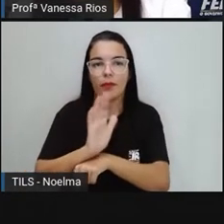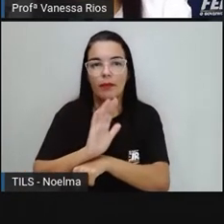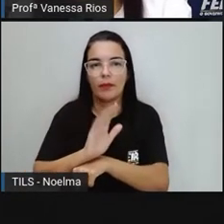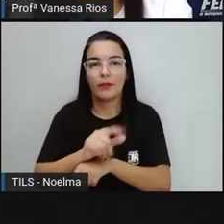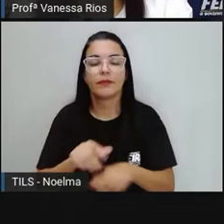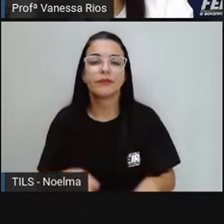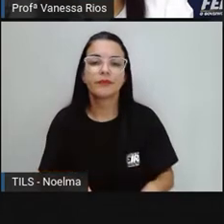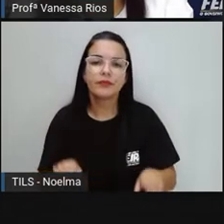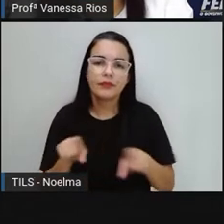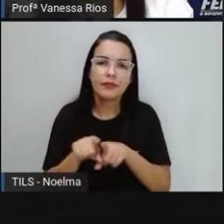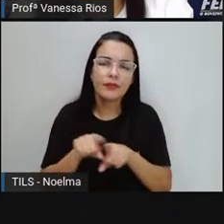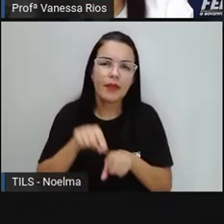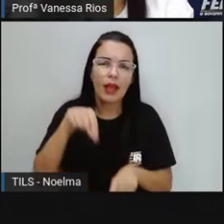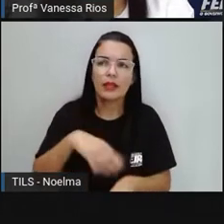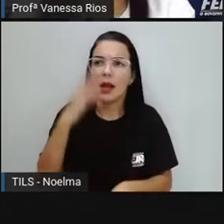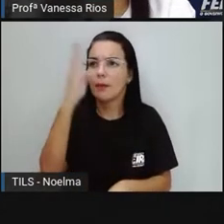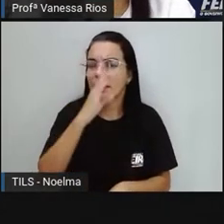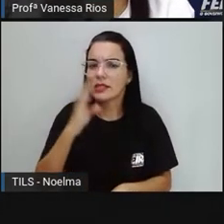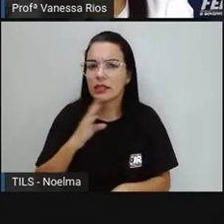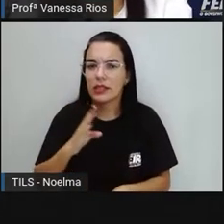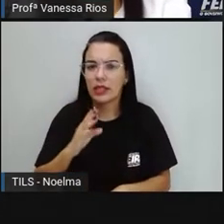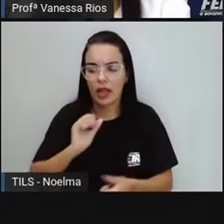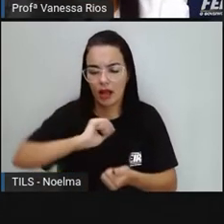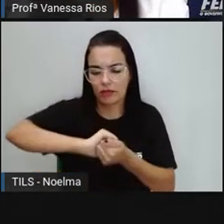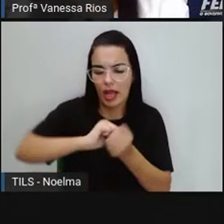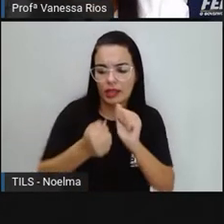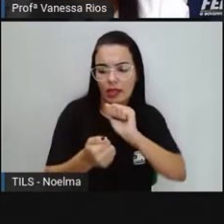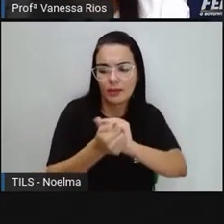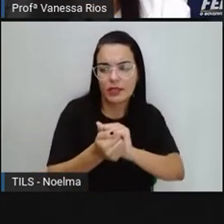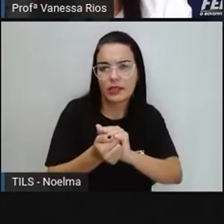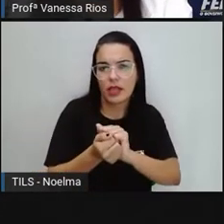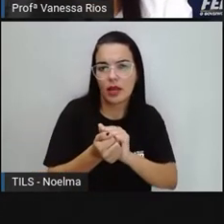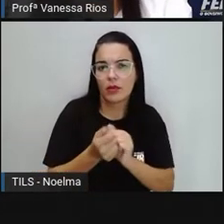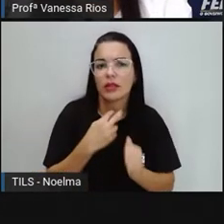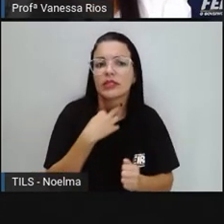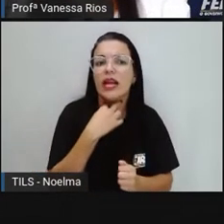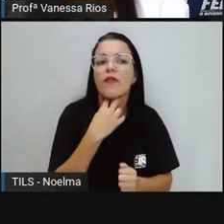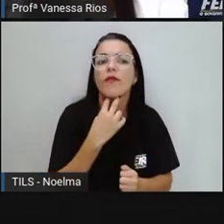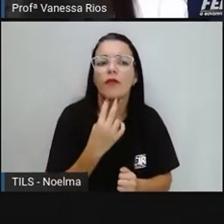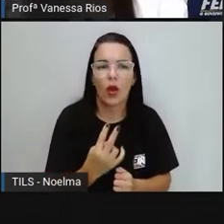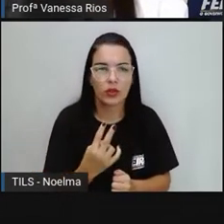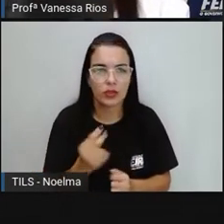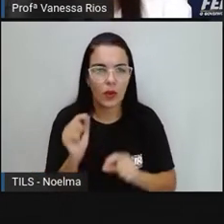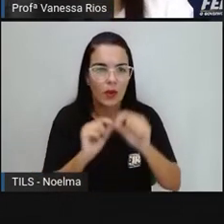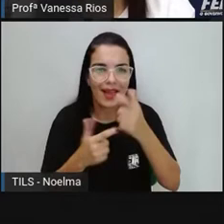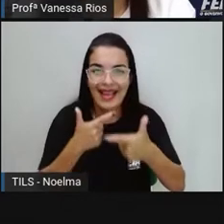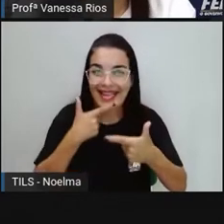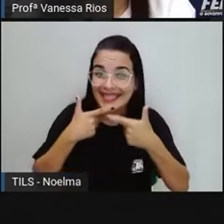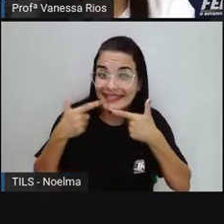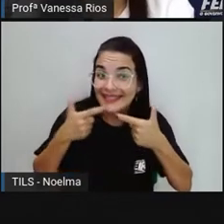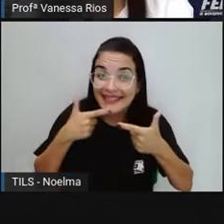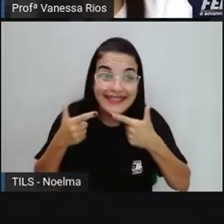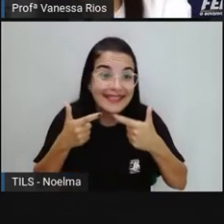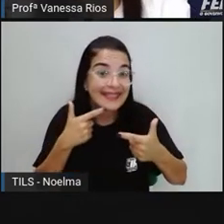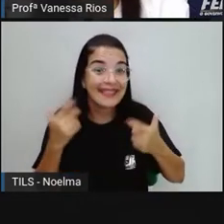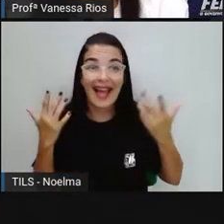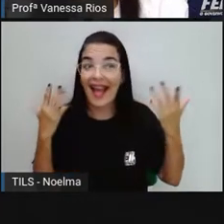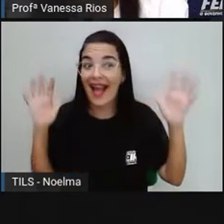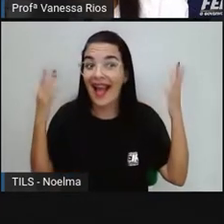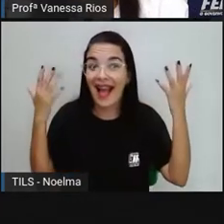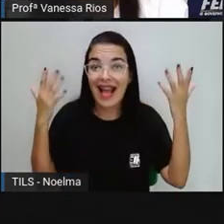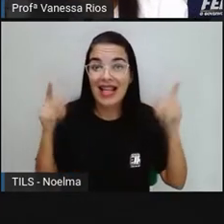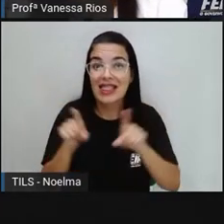também fez um ótimo trabalho de adaptação e dublagem, usando de comédia e animação para abordar